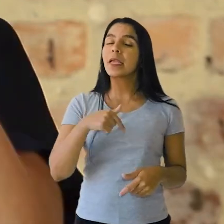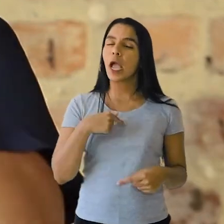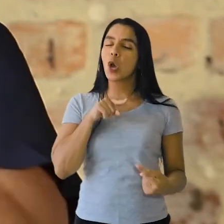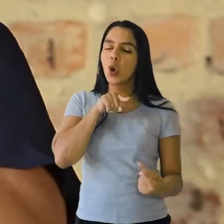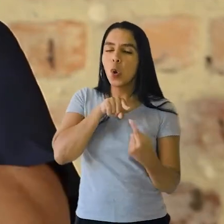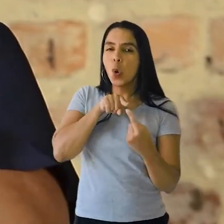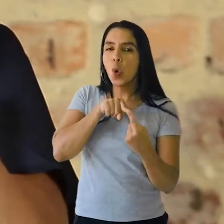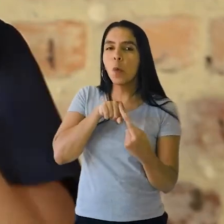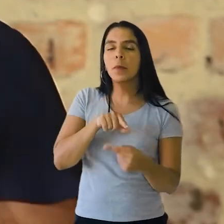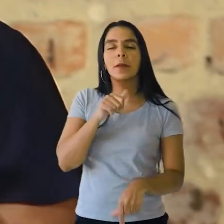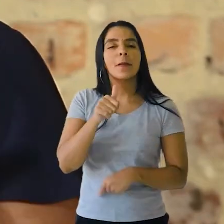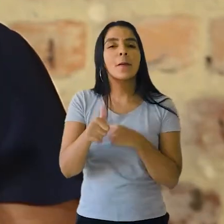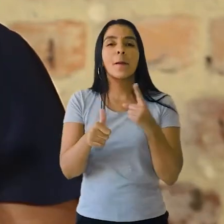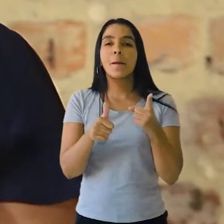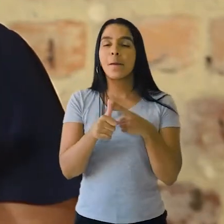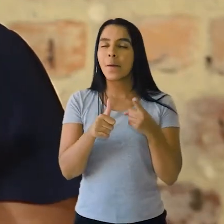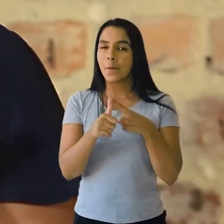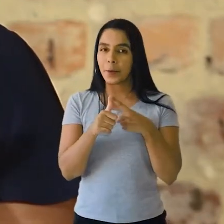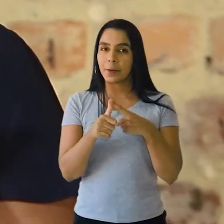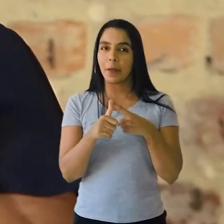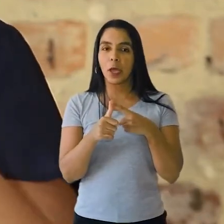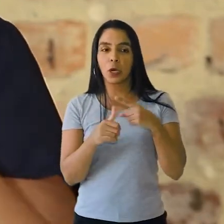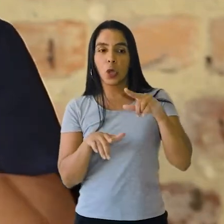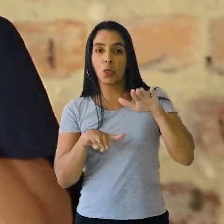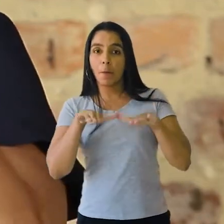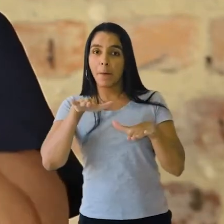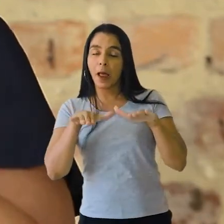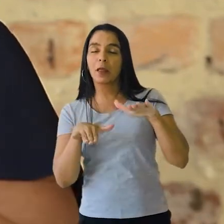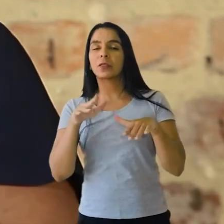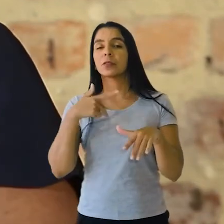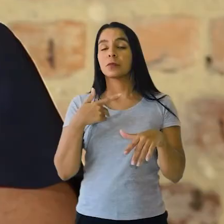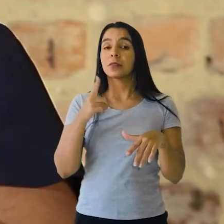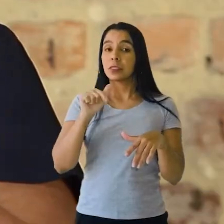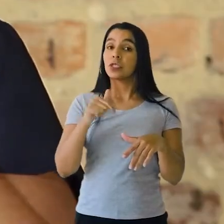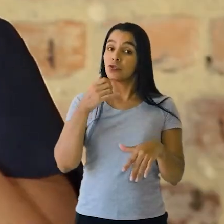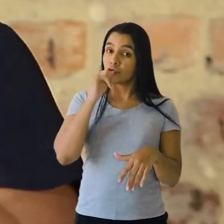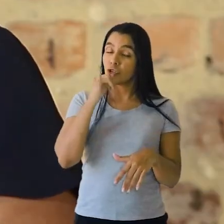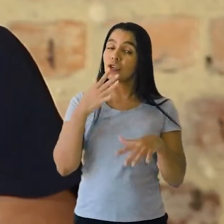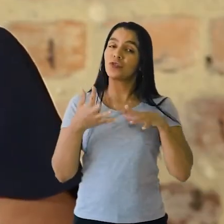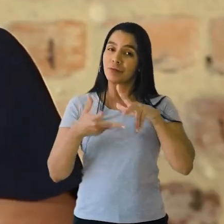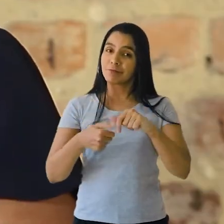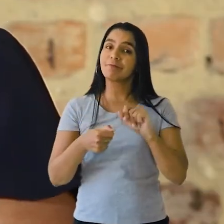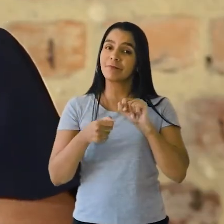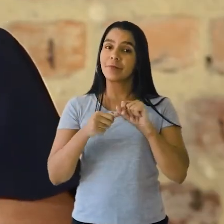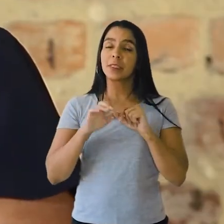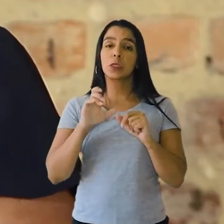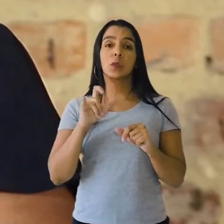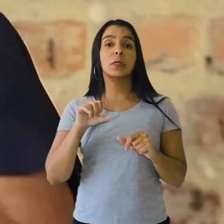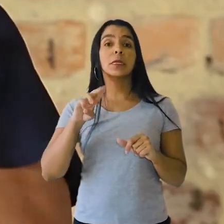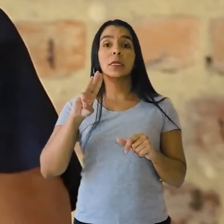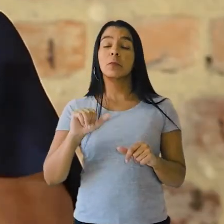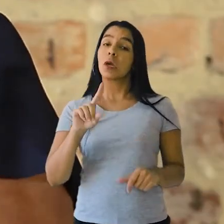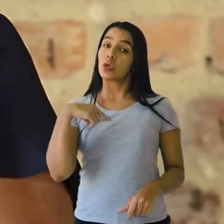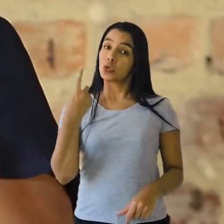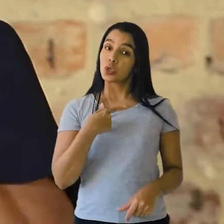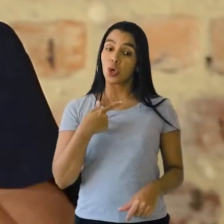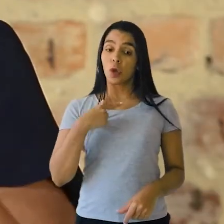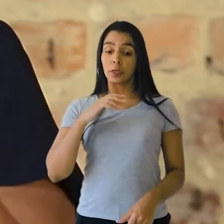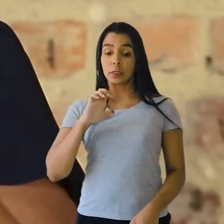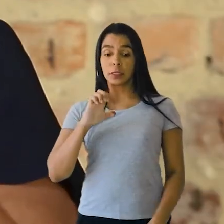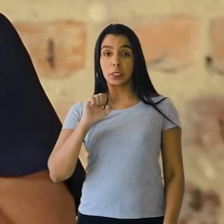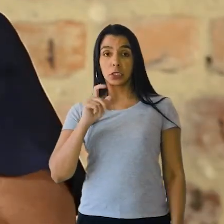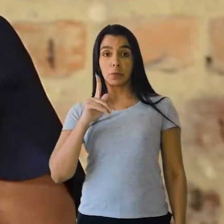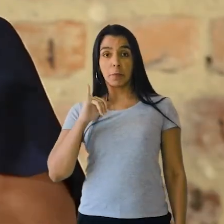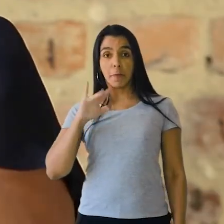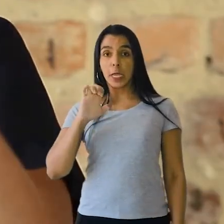e isso, reparem bem, que é exatamente coincidente com a primeira baixa no balanço de energia da Terra, conduzindo ao